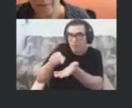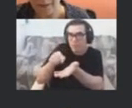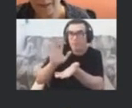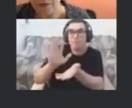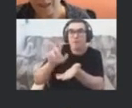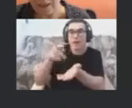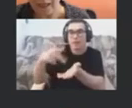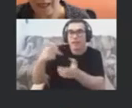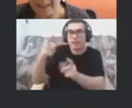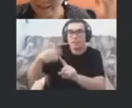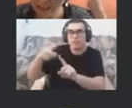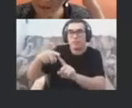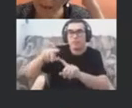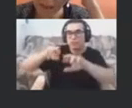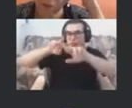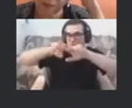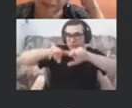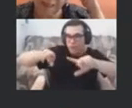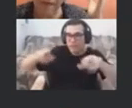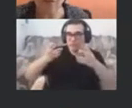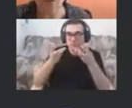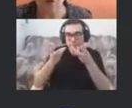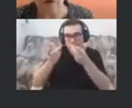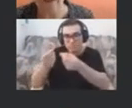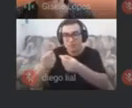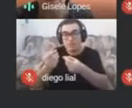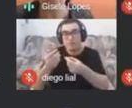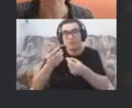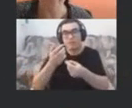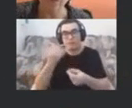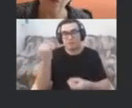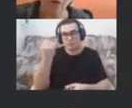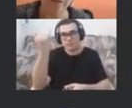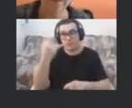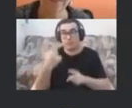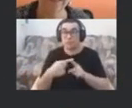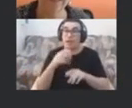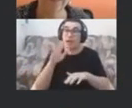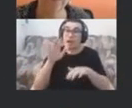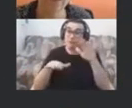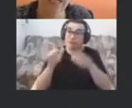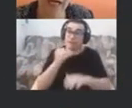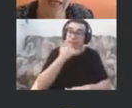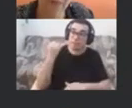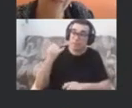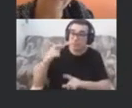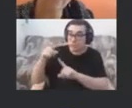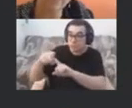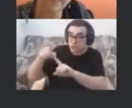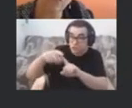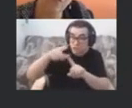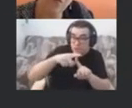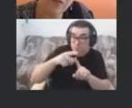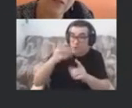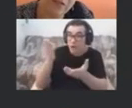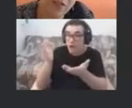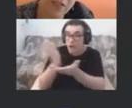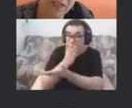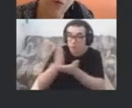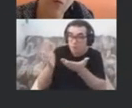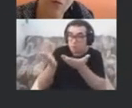forma, dependendo da espécie, a espécie pode ser mais tóxica ou menos tóxica. Então, a especiação ela é